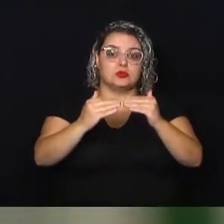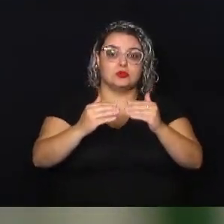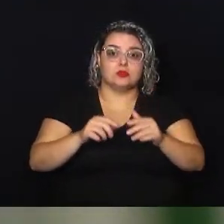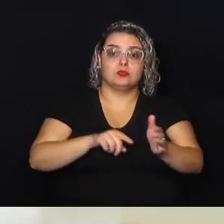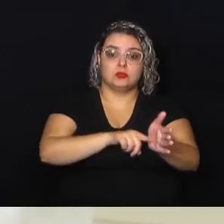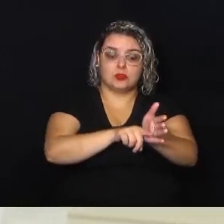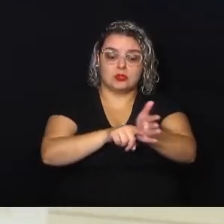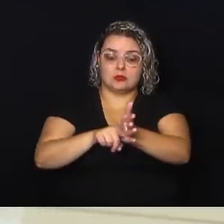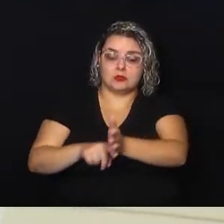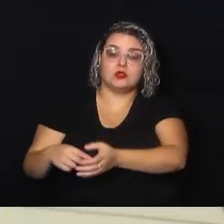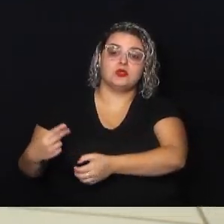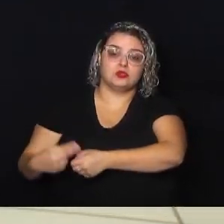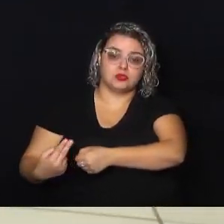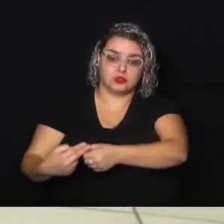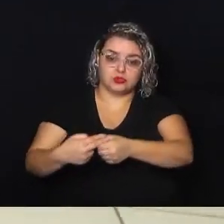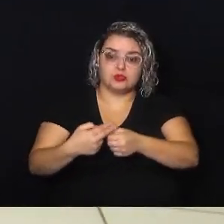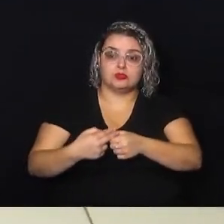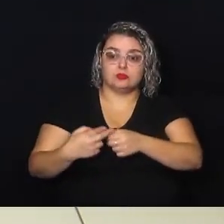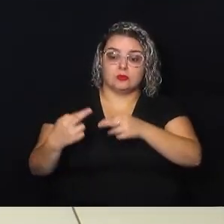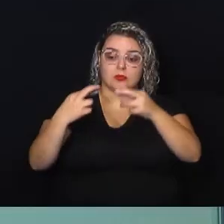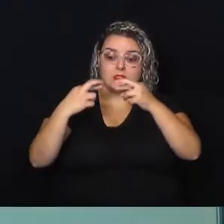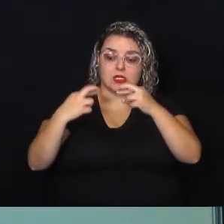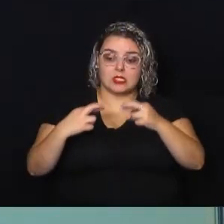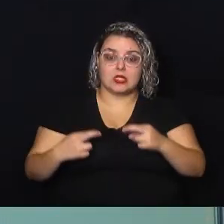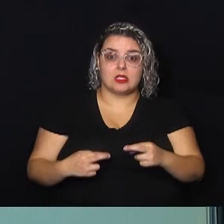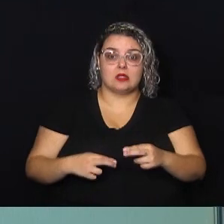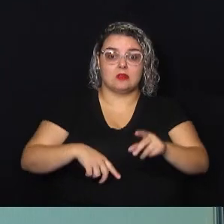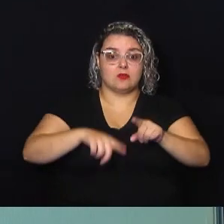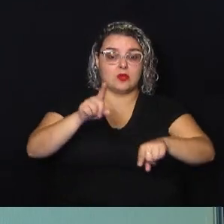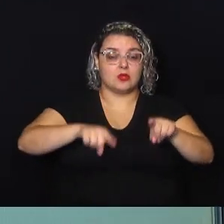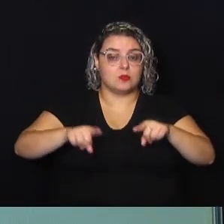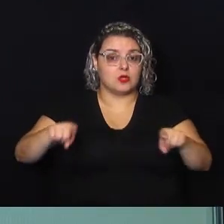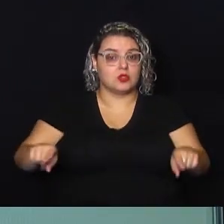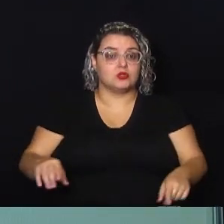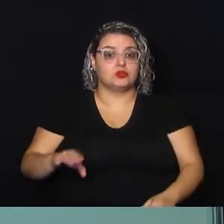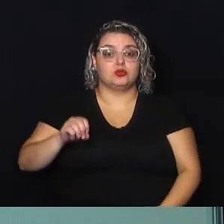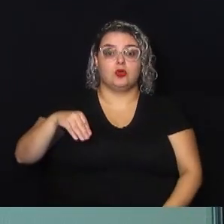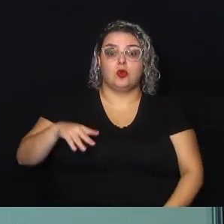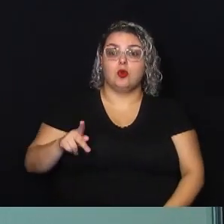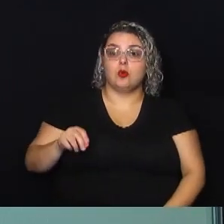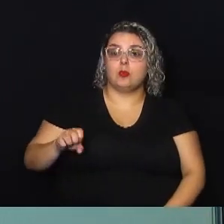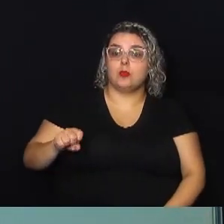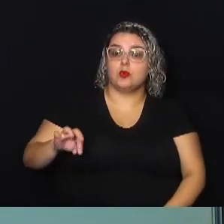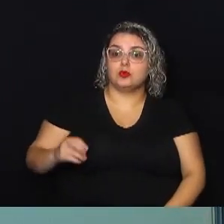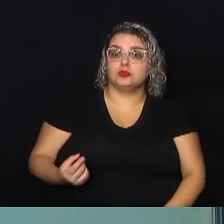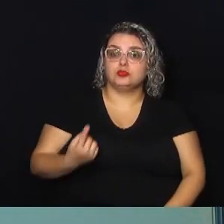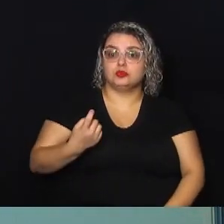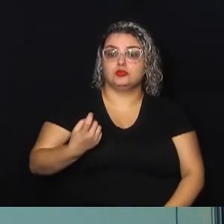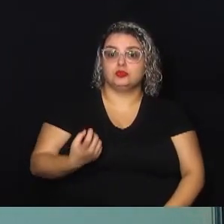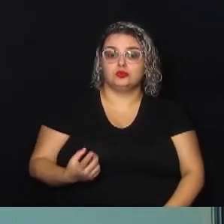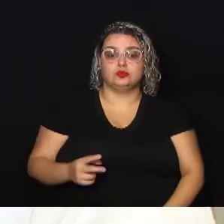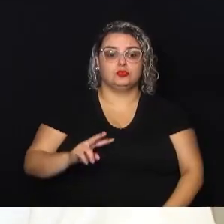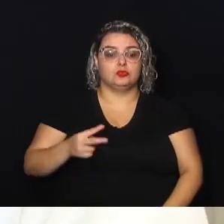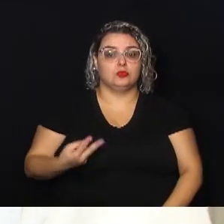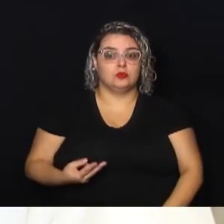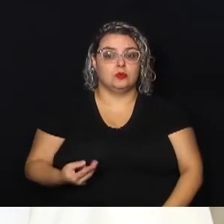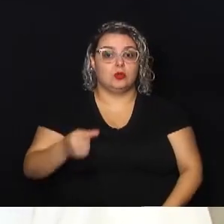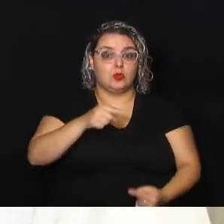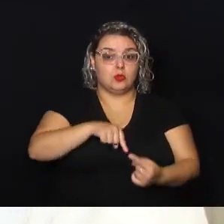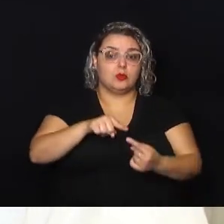desenvolvida por pesquisadores da Unicamp para rastrear grande variedade de compostos de uma única vez